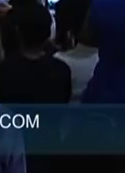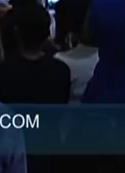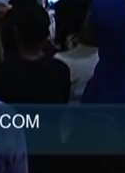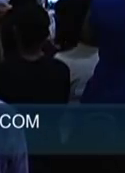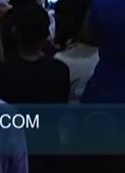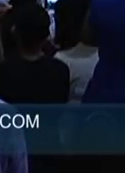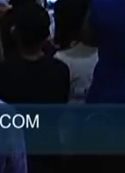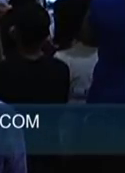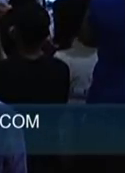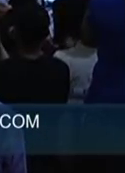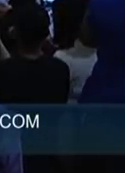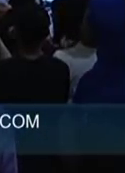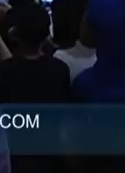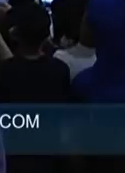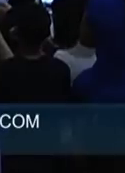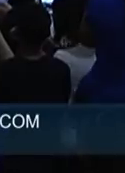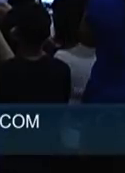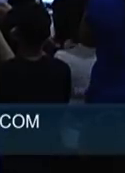Nós queremos.